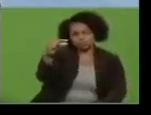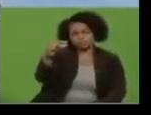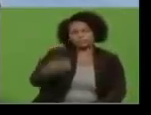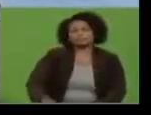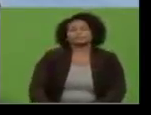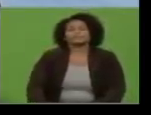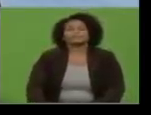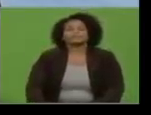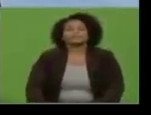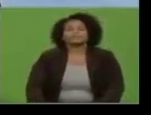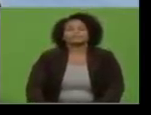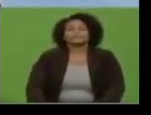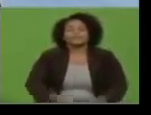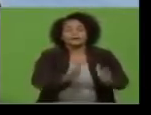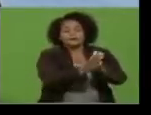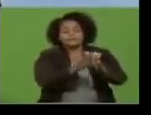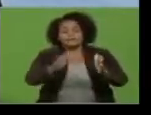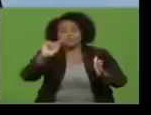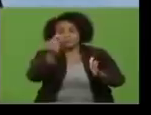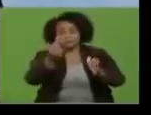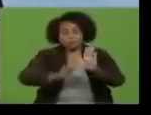fase, 18 de agosto.